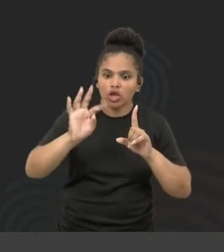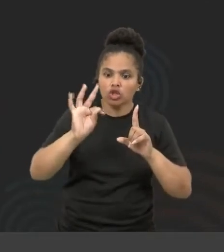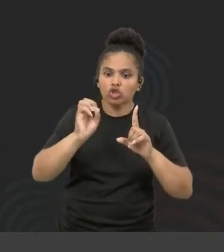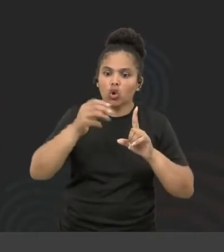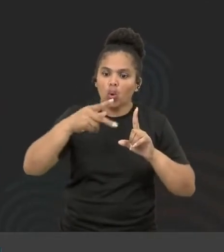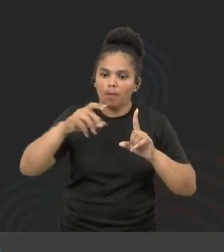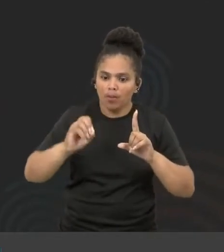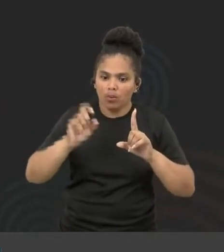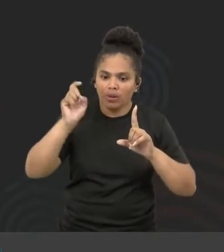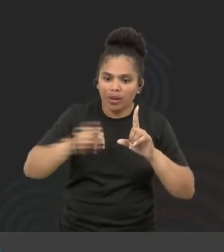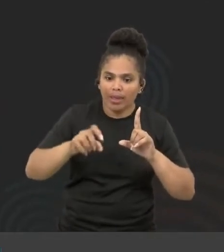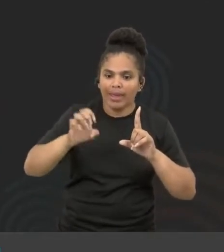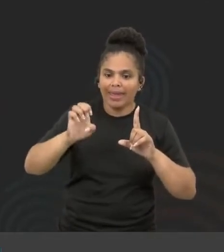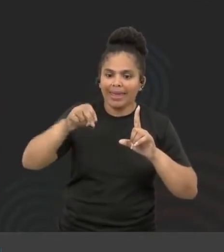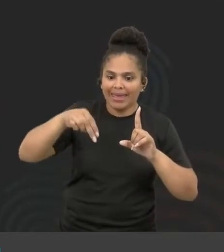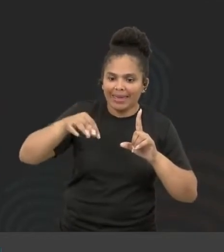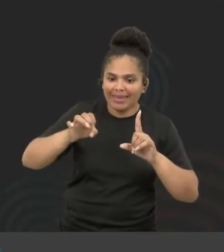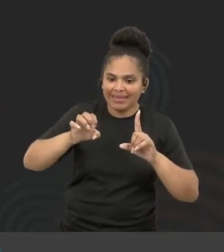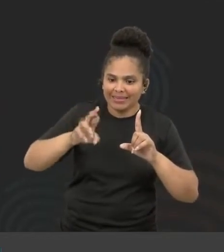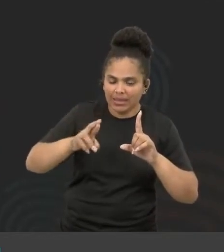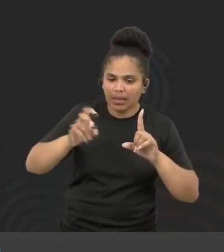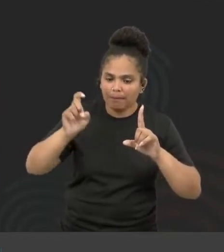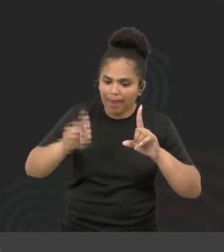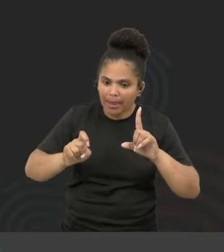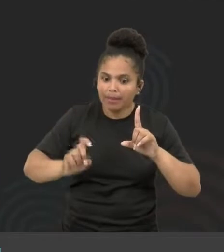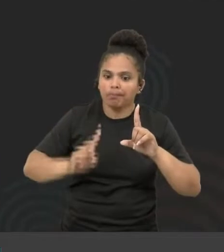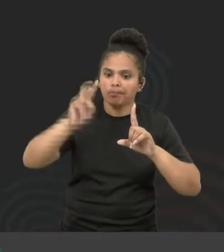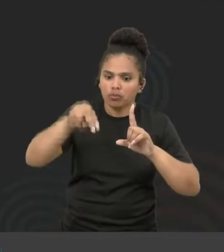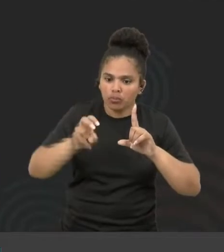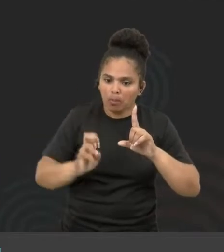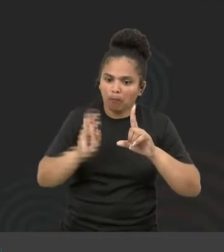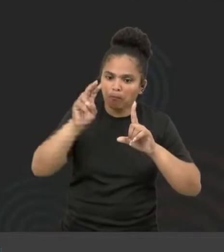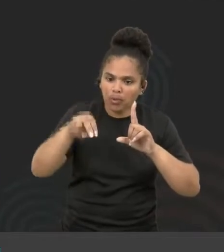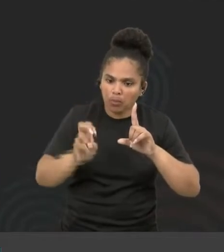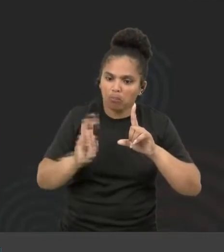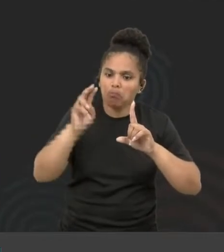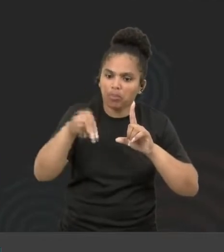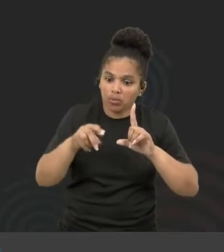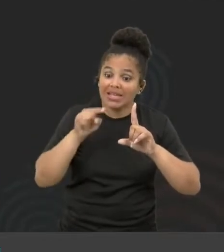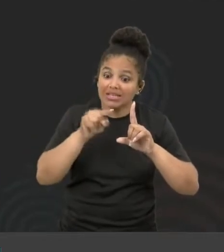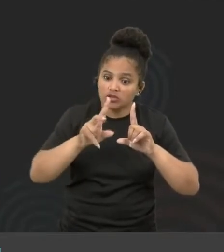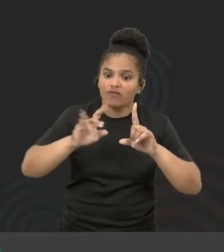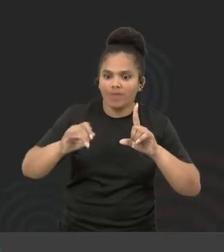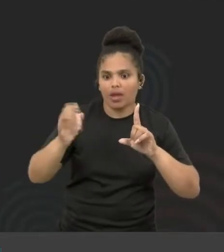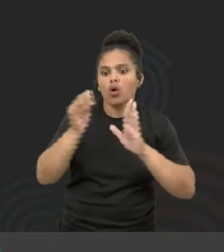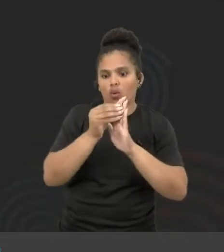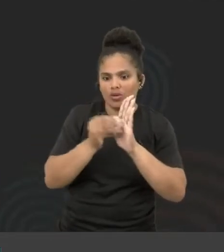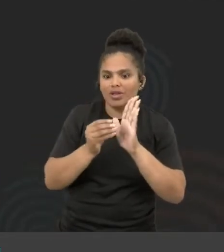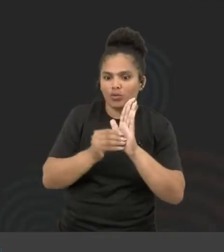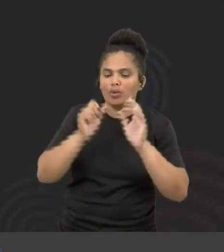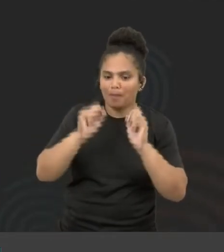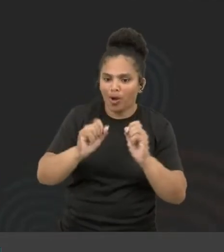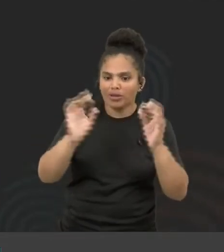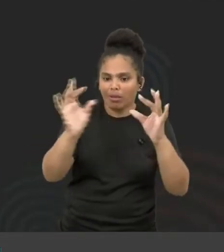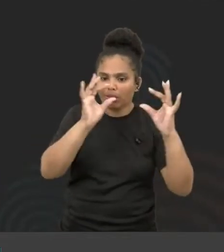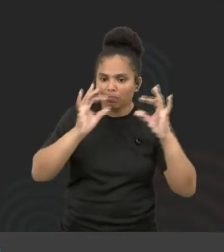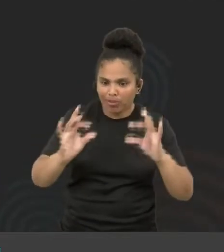ele pula toda essa parte de menu, toda essa parte de topo e cabeçalho, e leva o meu conteúdo para o meio da minha